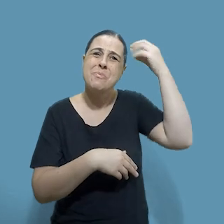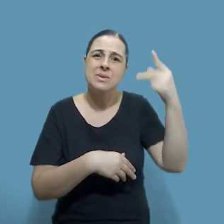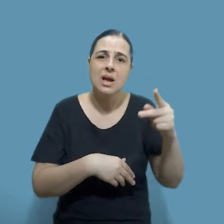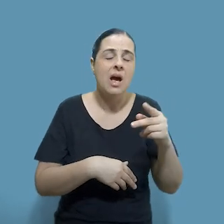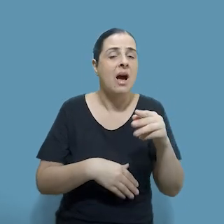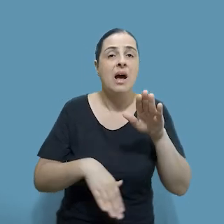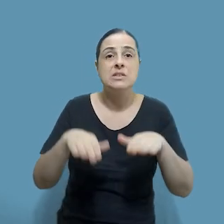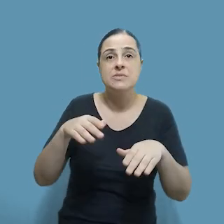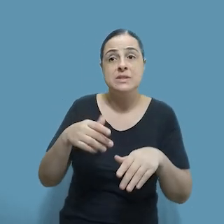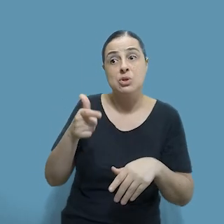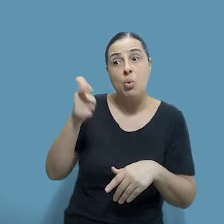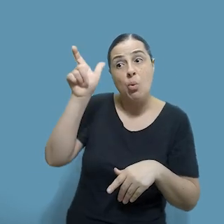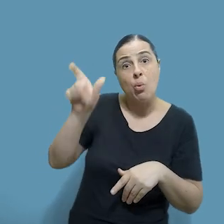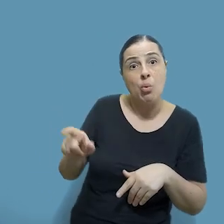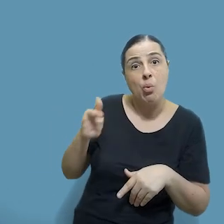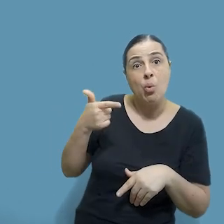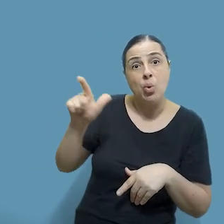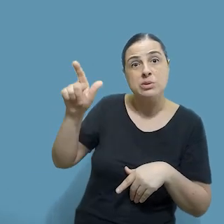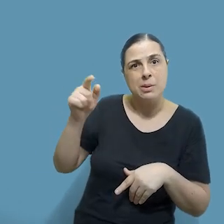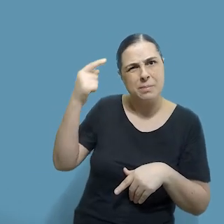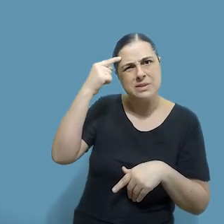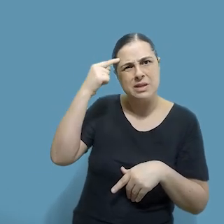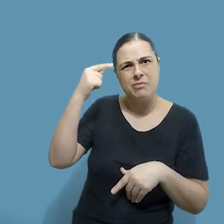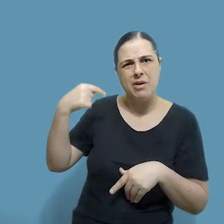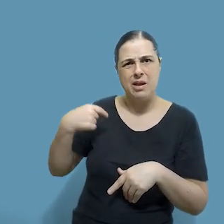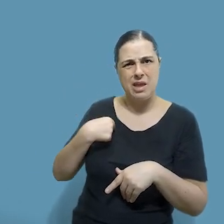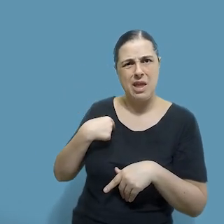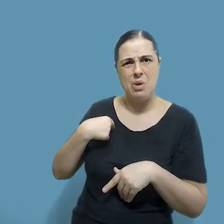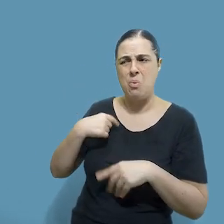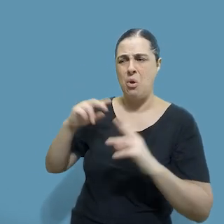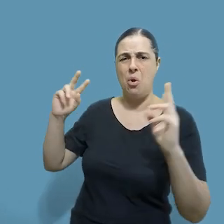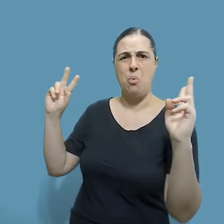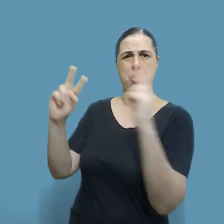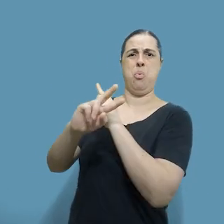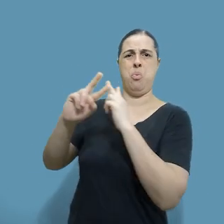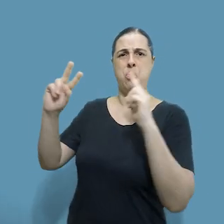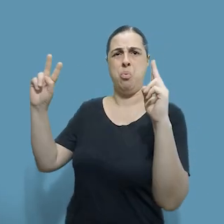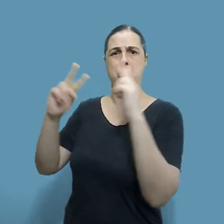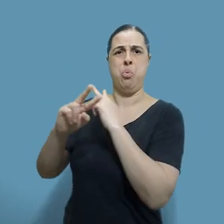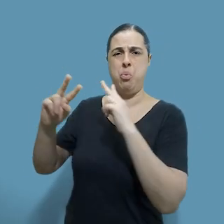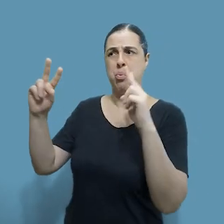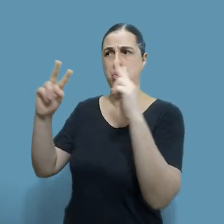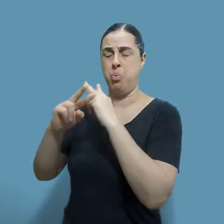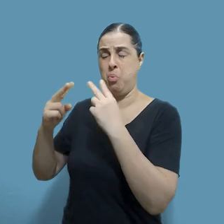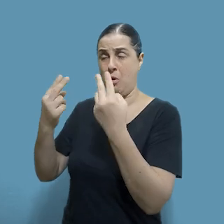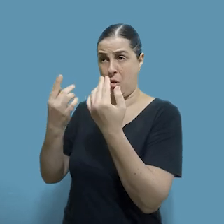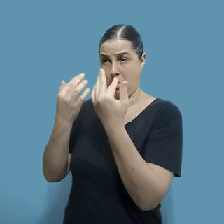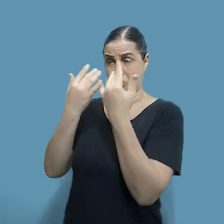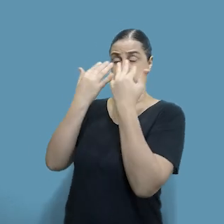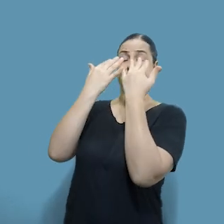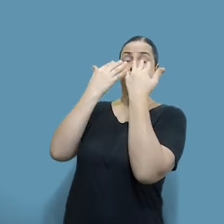cego. E aí o vento como alguma coisa muito maligna, né?